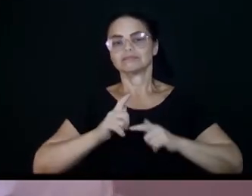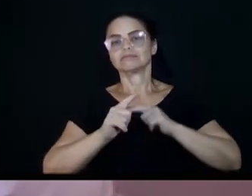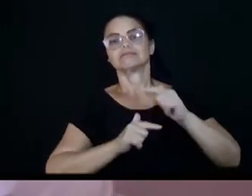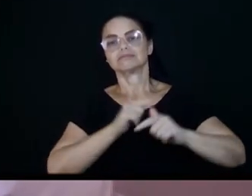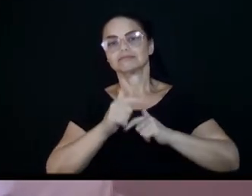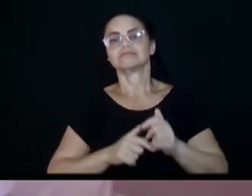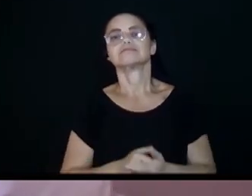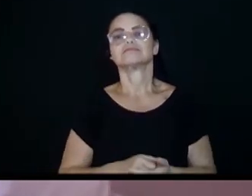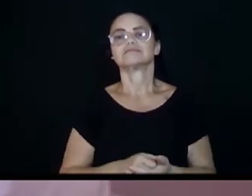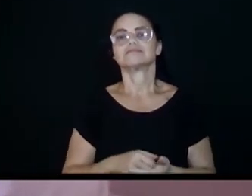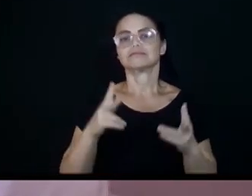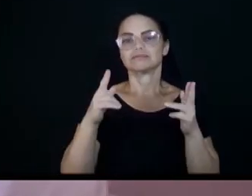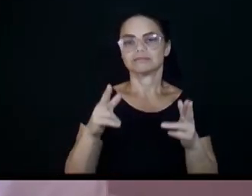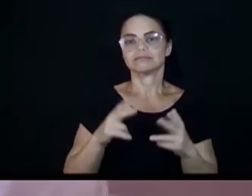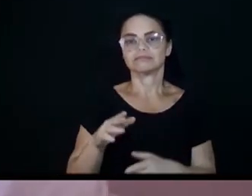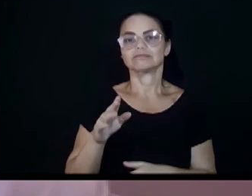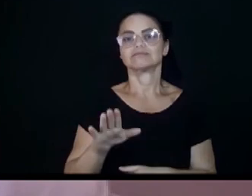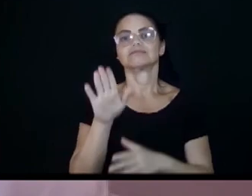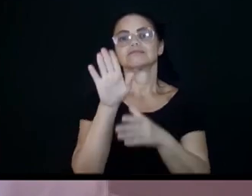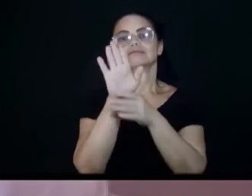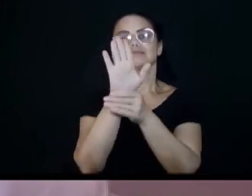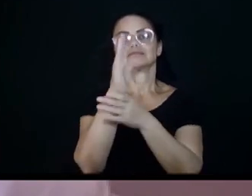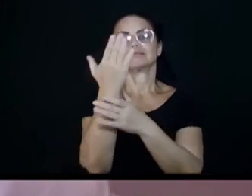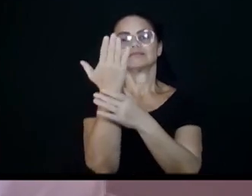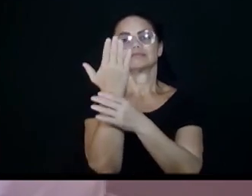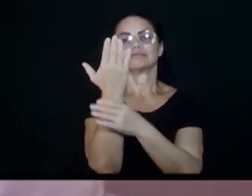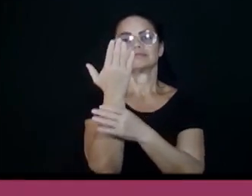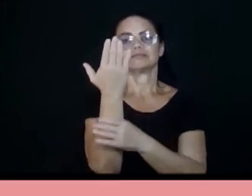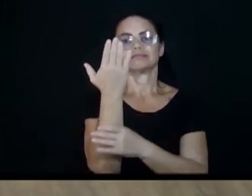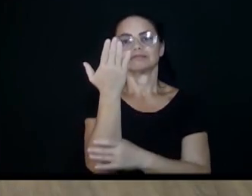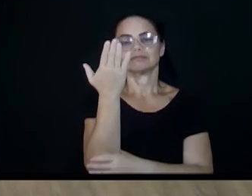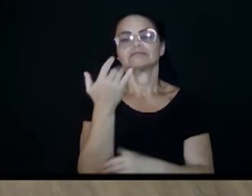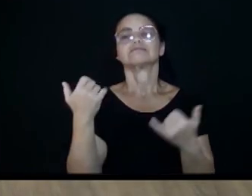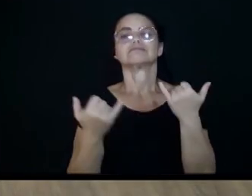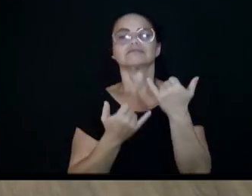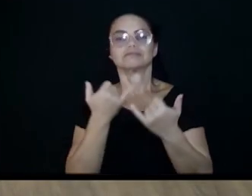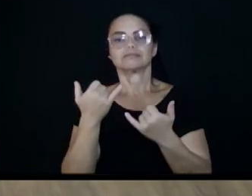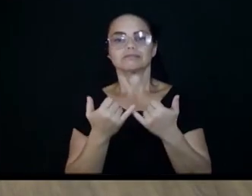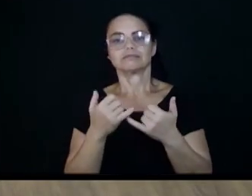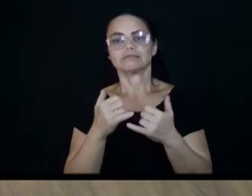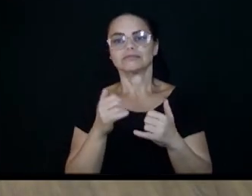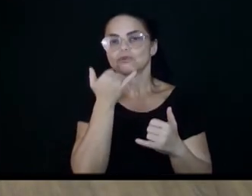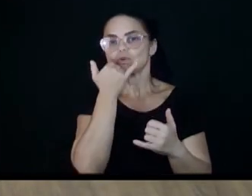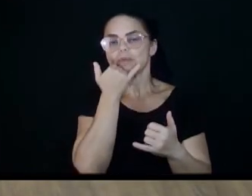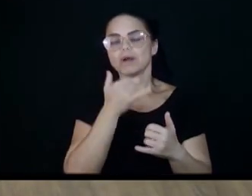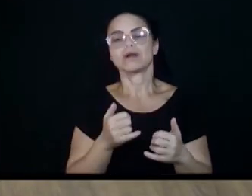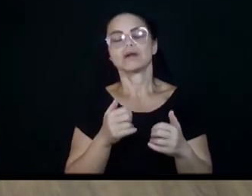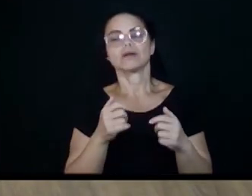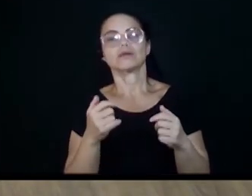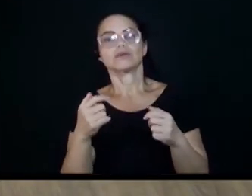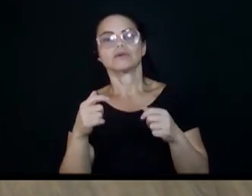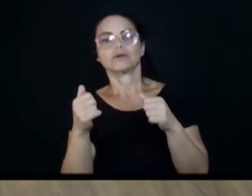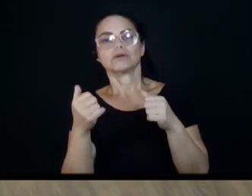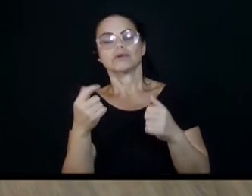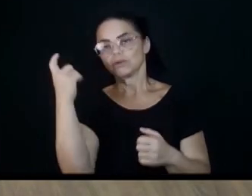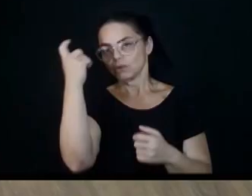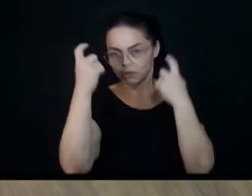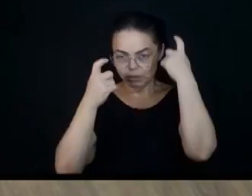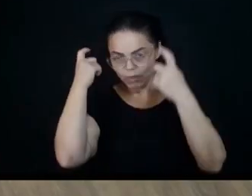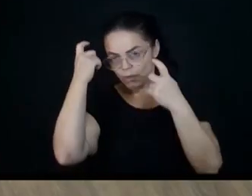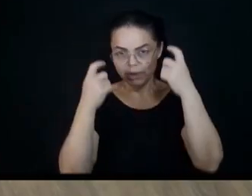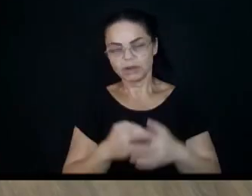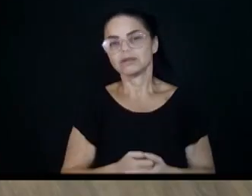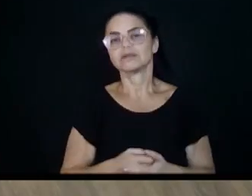lúpus. É uma doença que realmente nos preocupa também, como a fibromialgia, bastante, mas que tem um alto grau de morbidade e, em